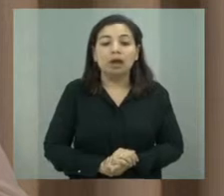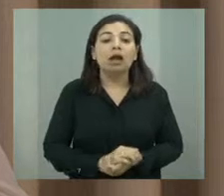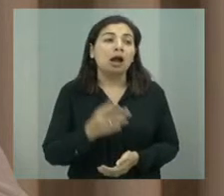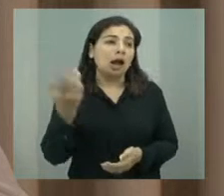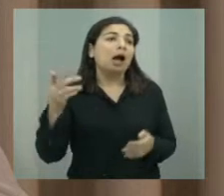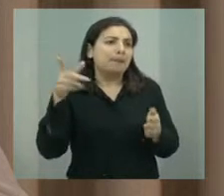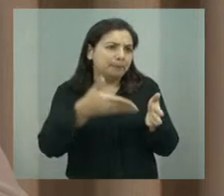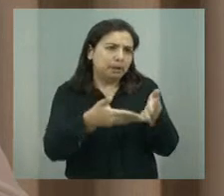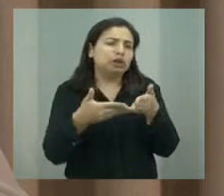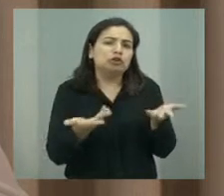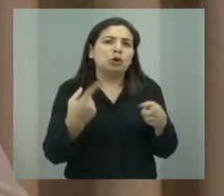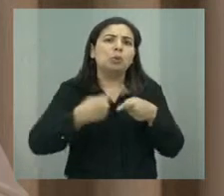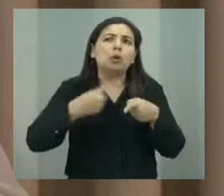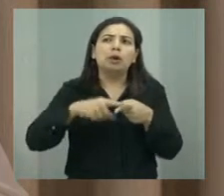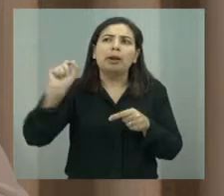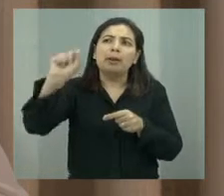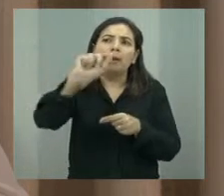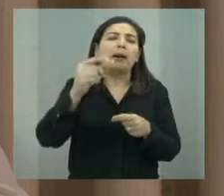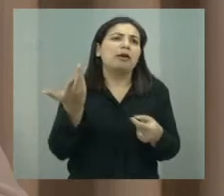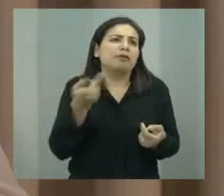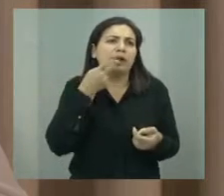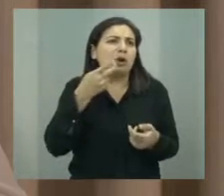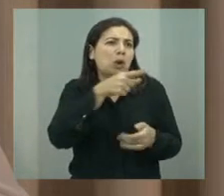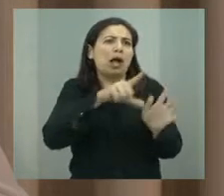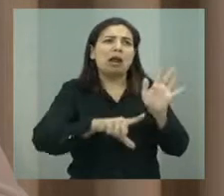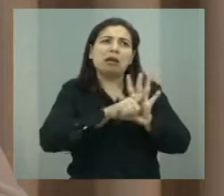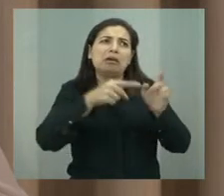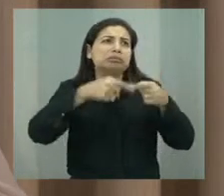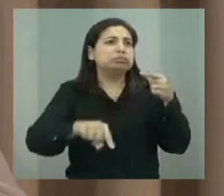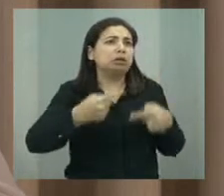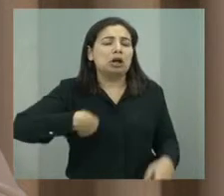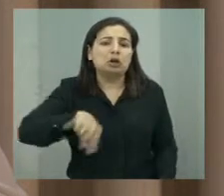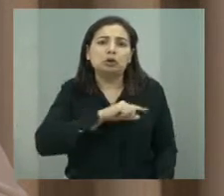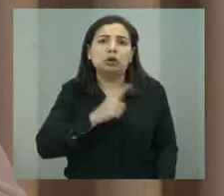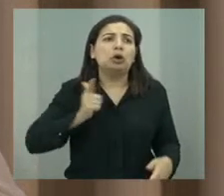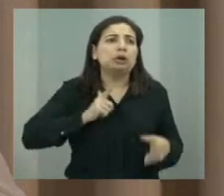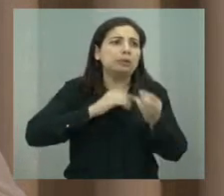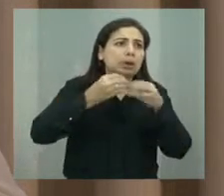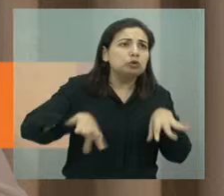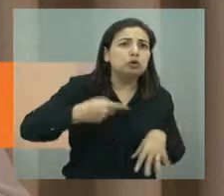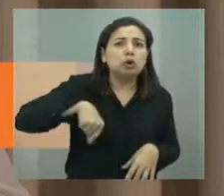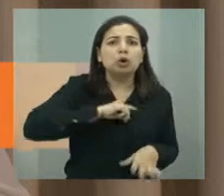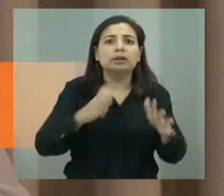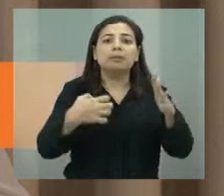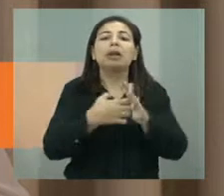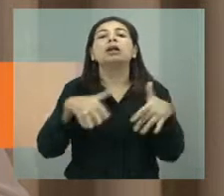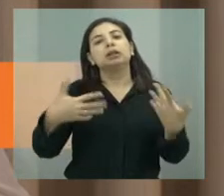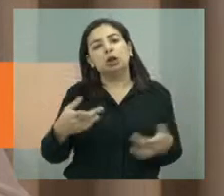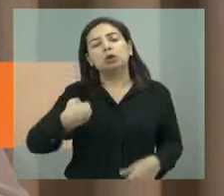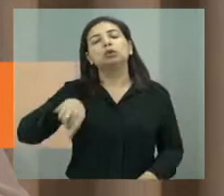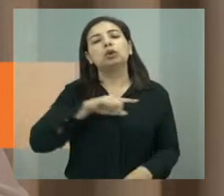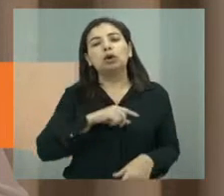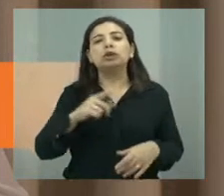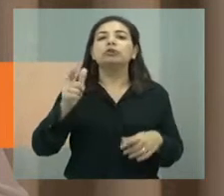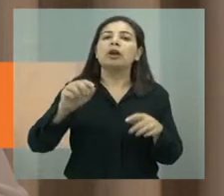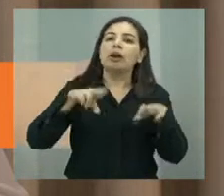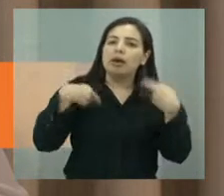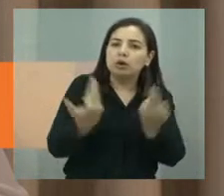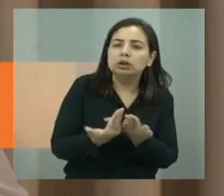era injusta para eles, enfim. E aí, com essas alterações, a gente fez reuniões, várias reuniões com o